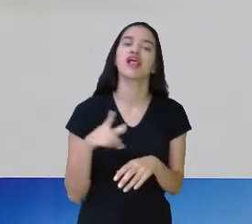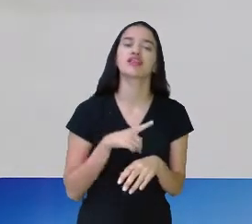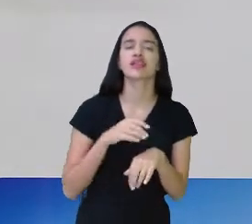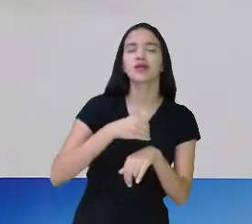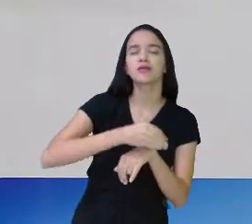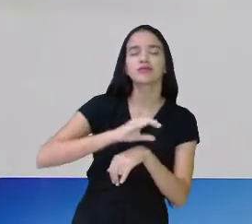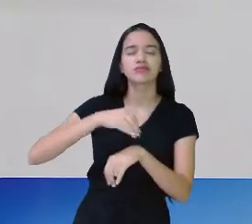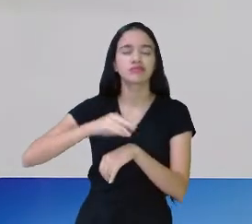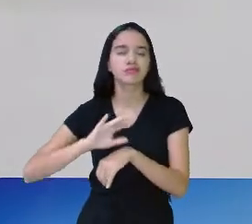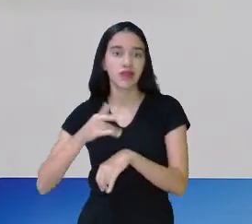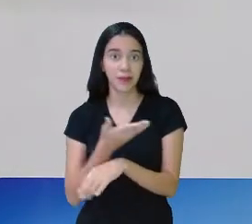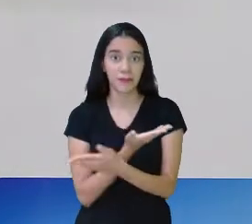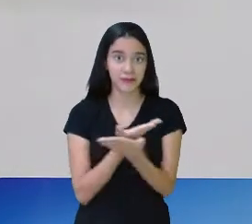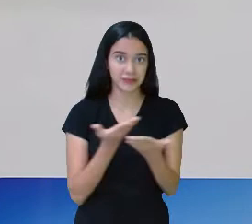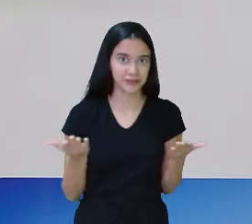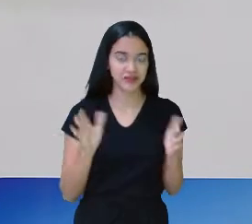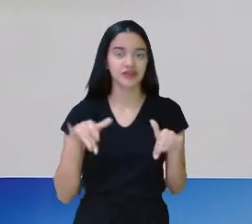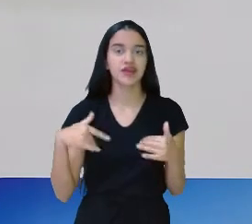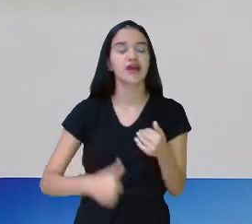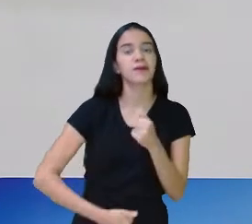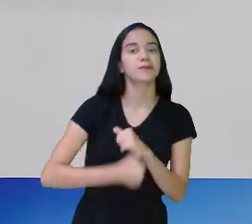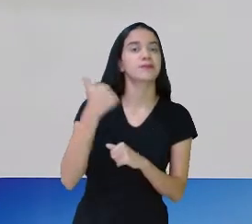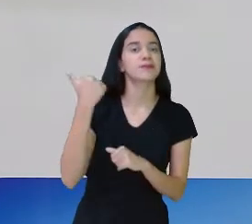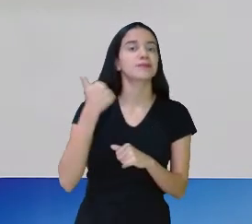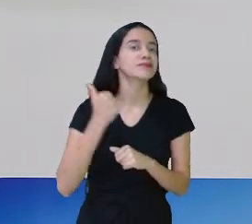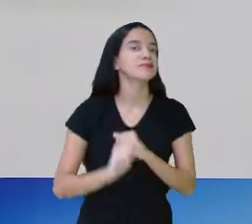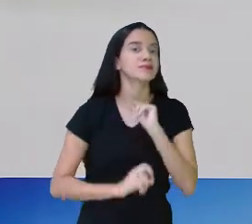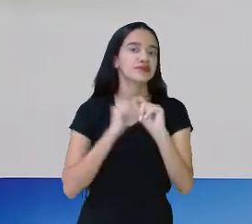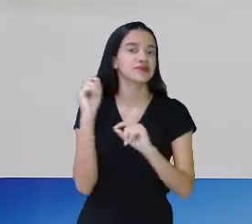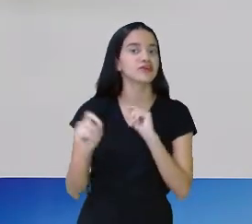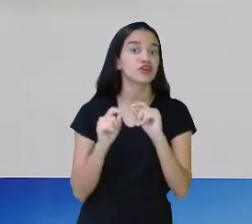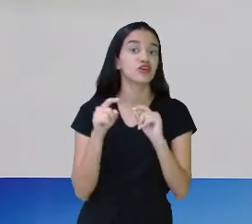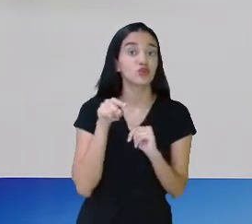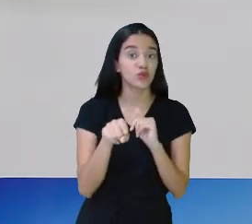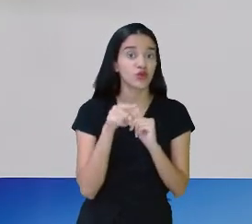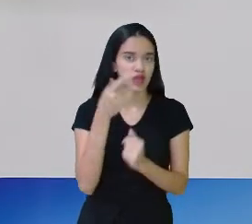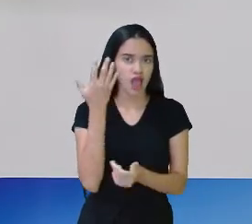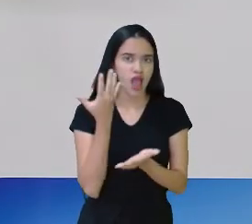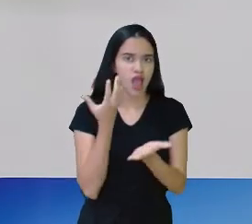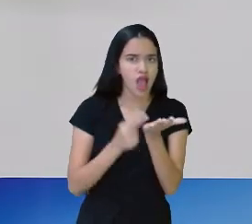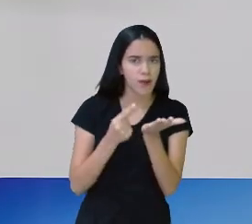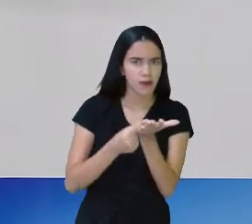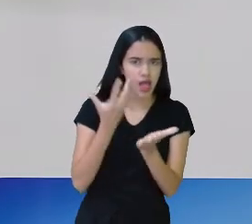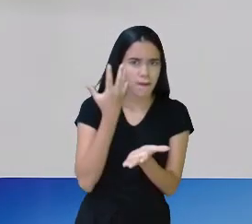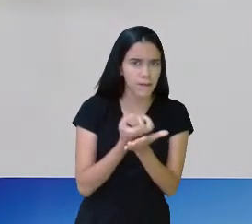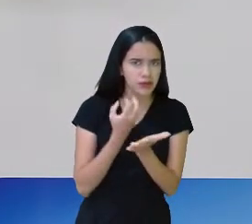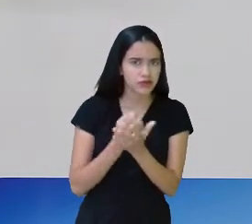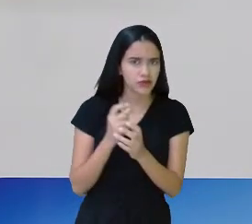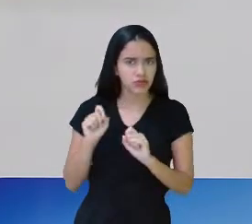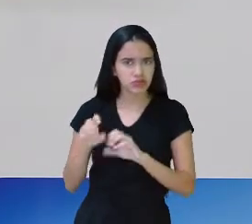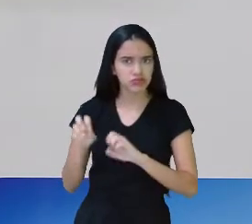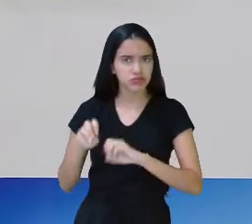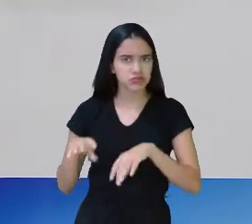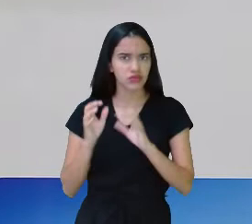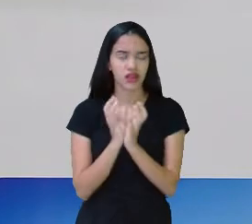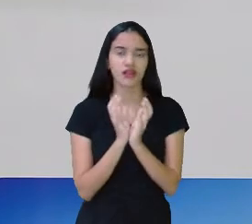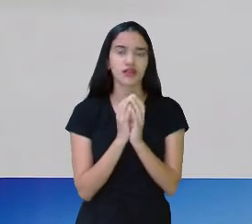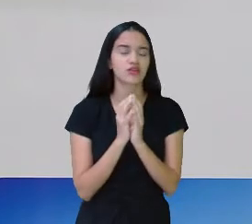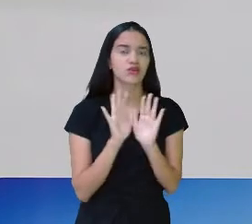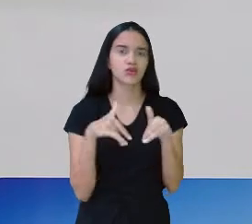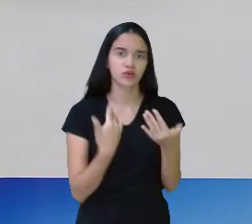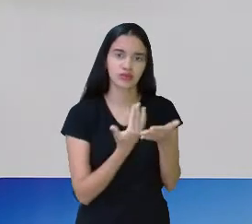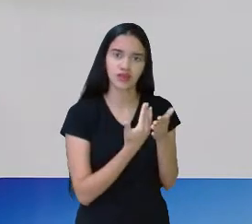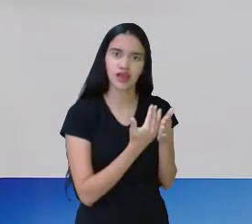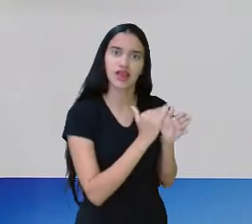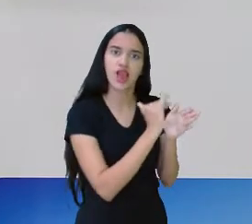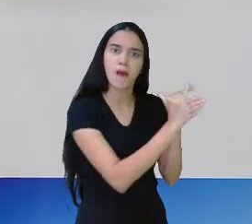alguns recados para vocês. Primeiramente, você já baixou o aplicativo do Educa Recife? Consegue mandar o seu recadinho